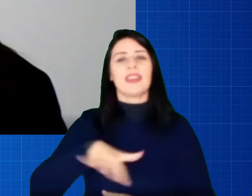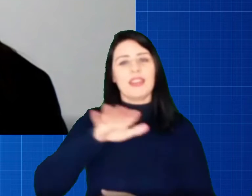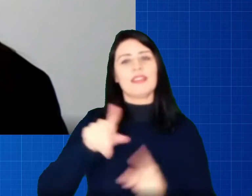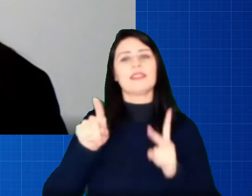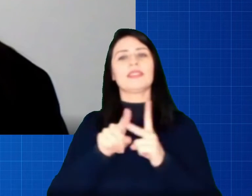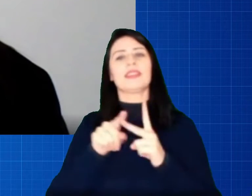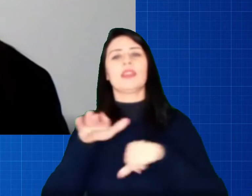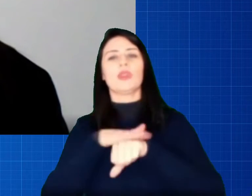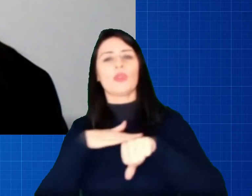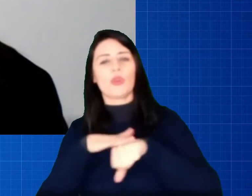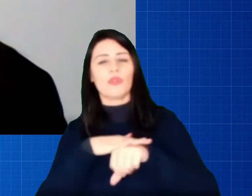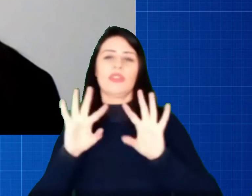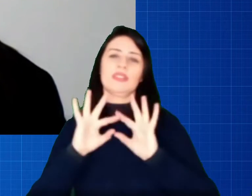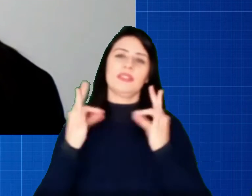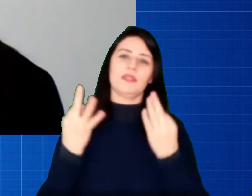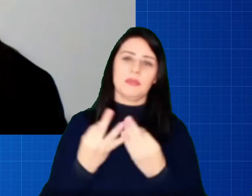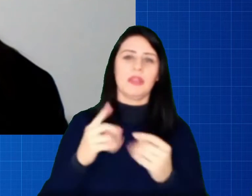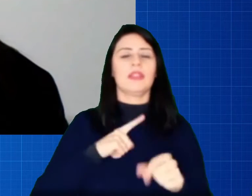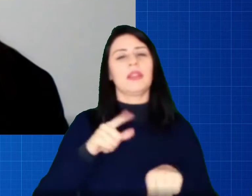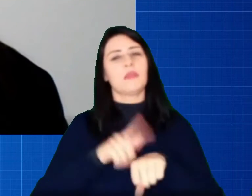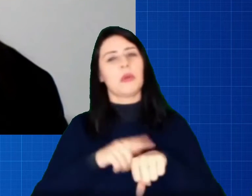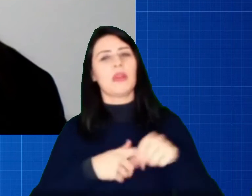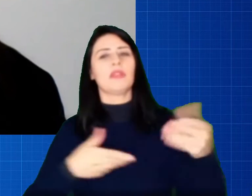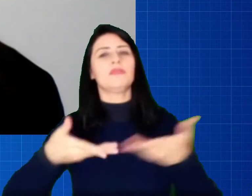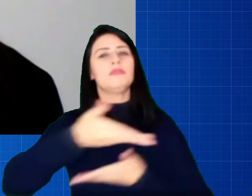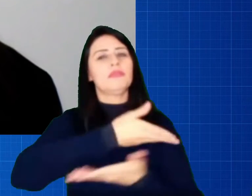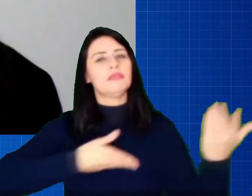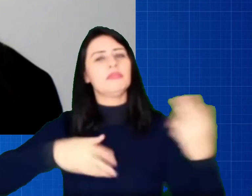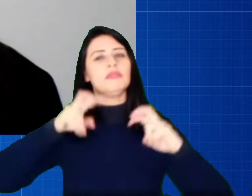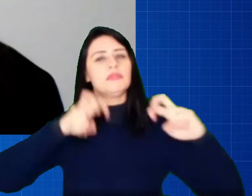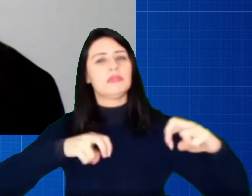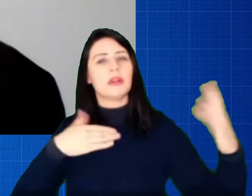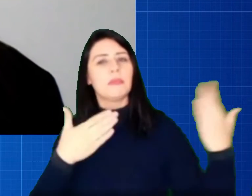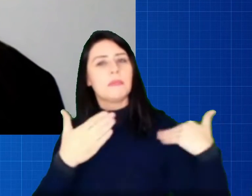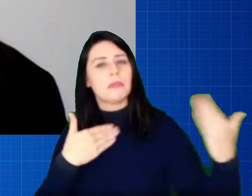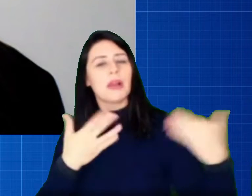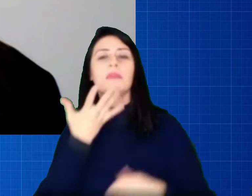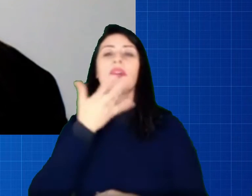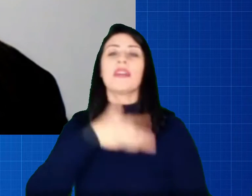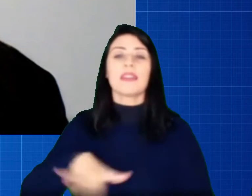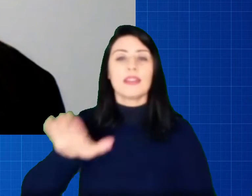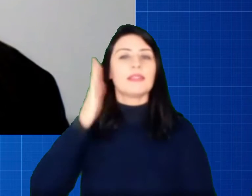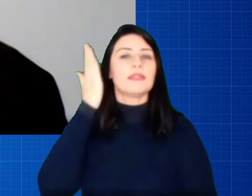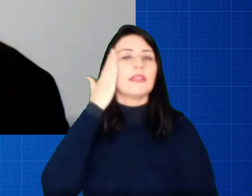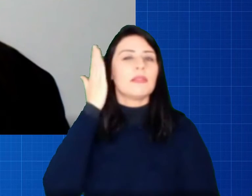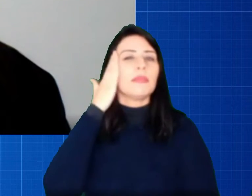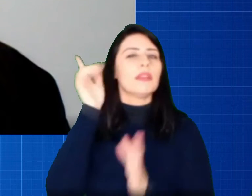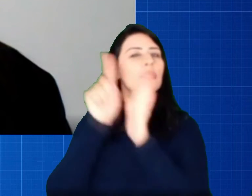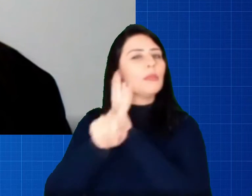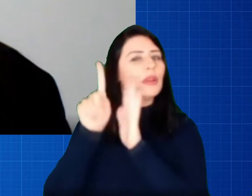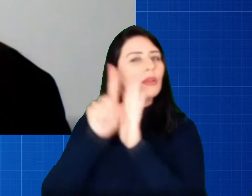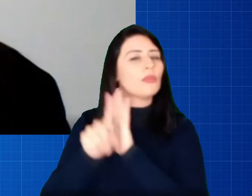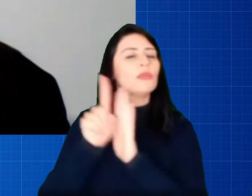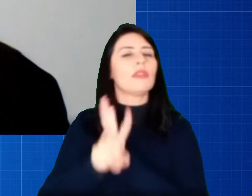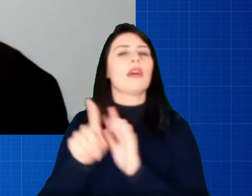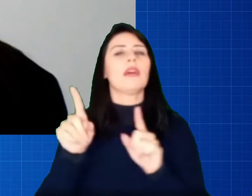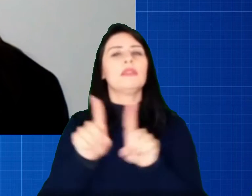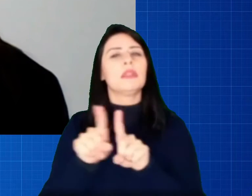ideia mesmo, né? A questão do acolhimento da criança e a conversa com a família, né? Tem que ter momentos de troca, momentos de